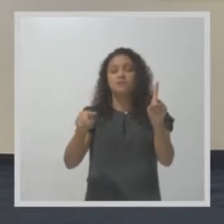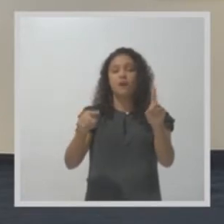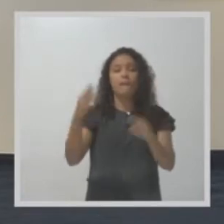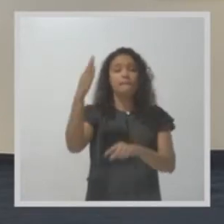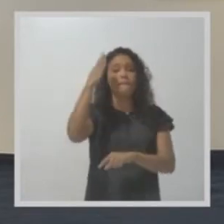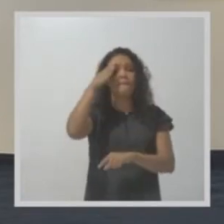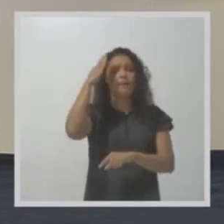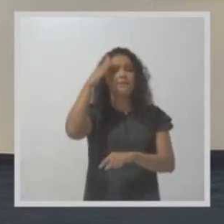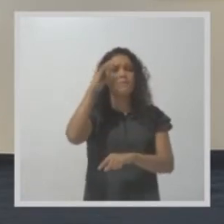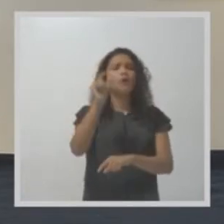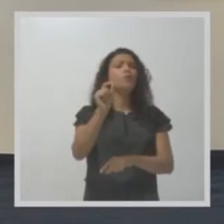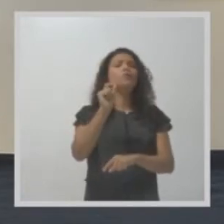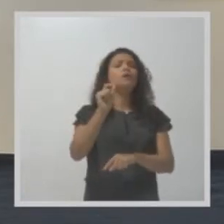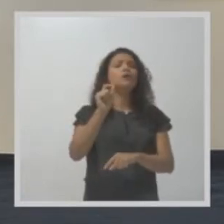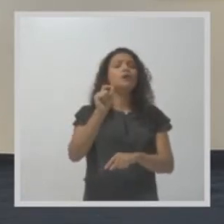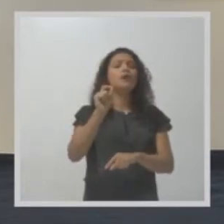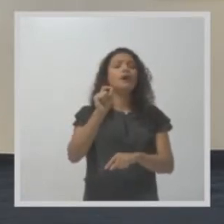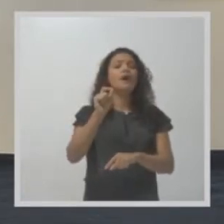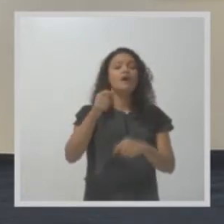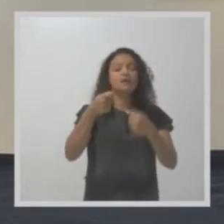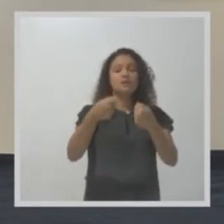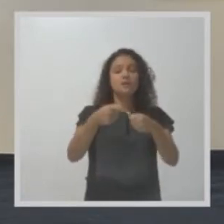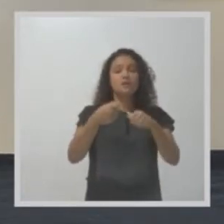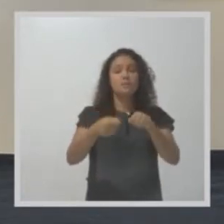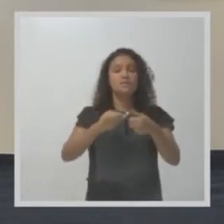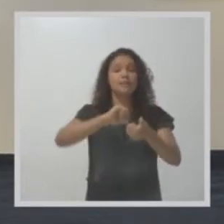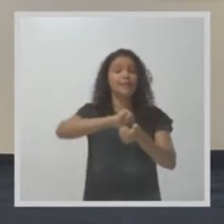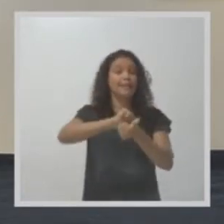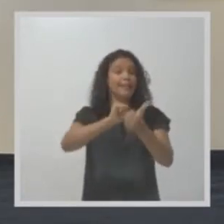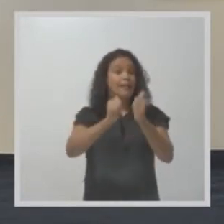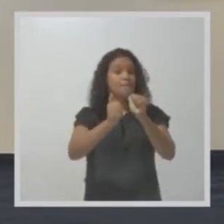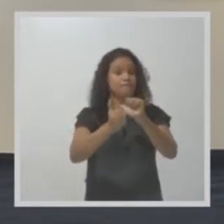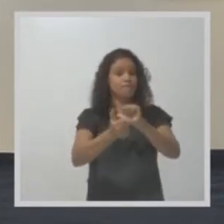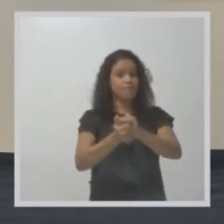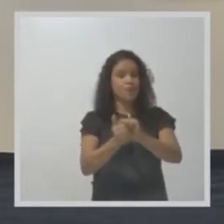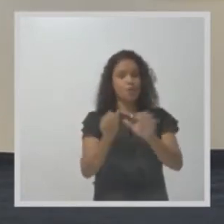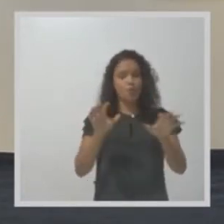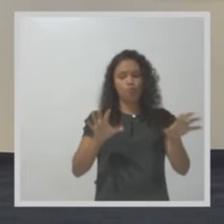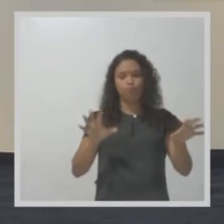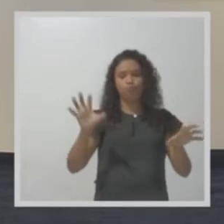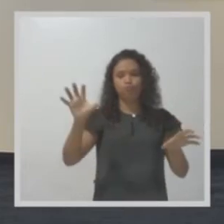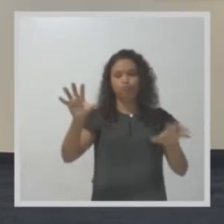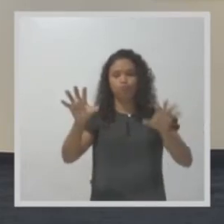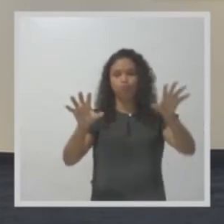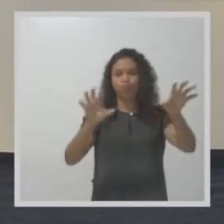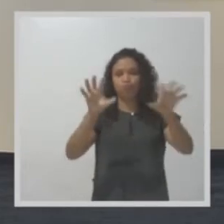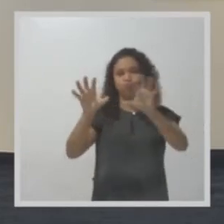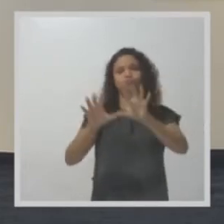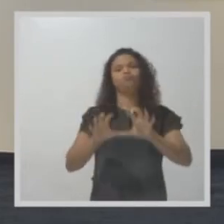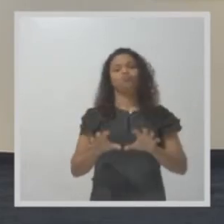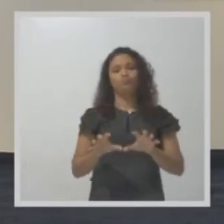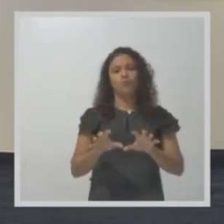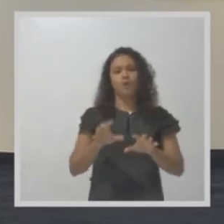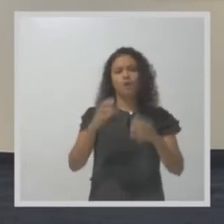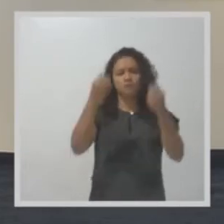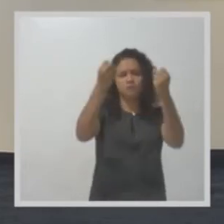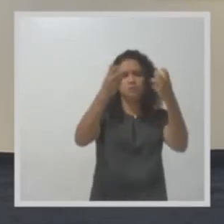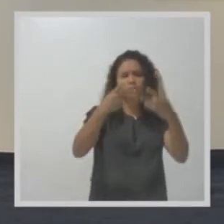devemos adequar a linguagem de acordo com as situações. Vamos falar mais disso depois.